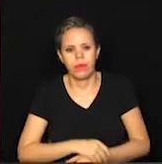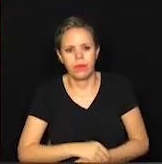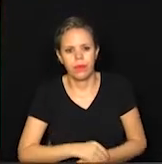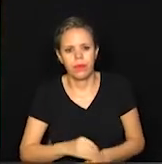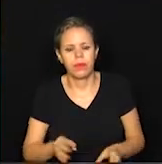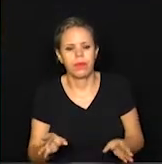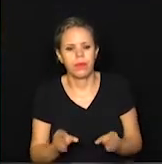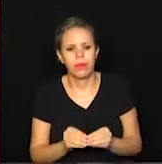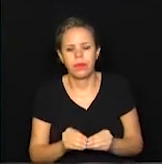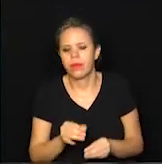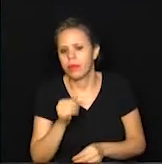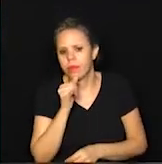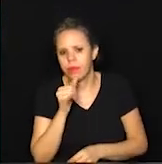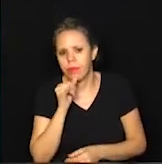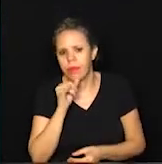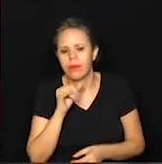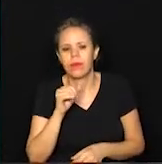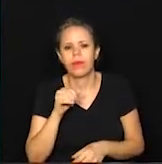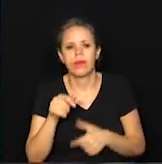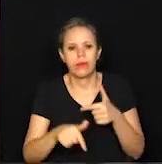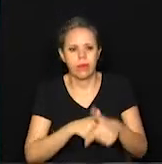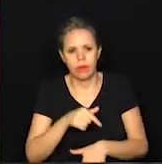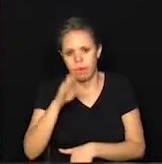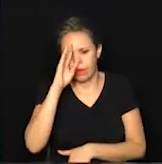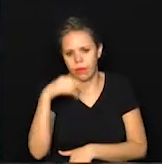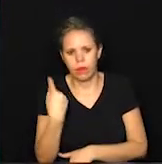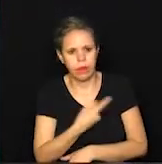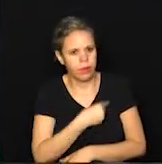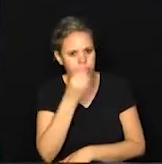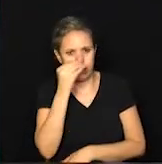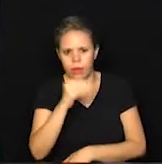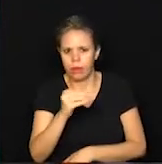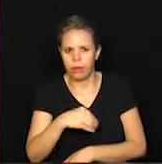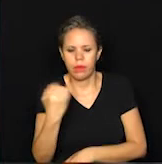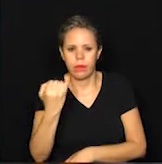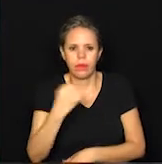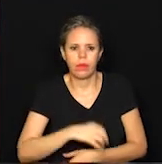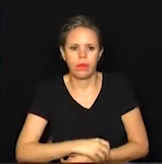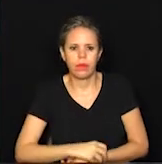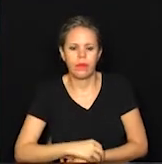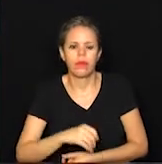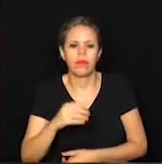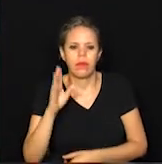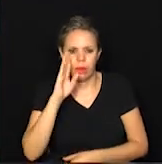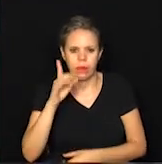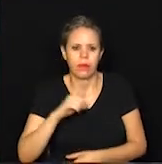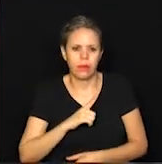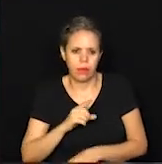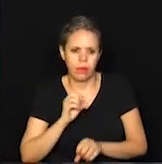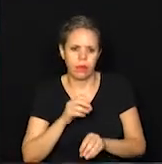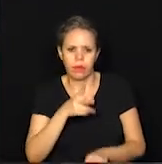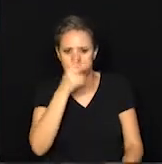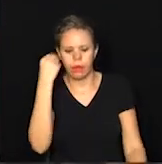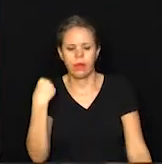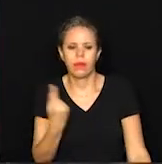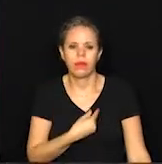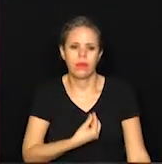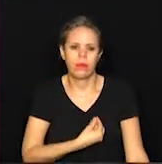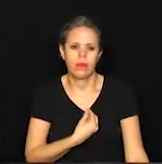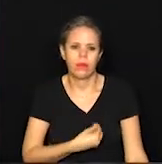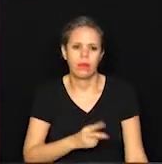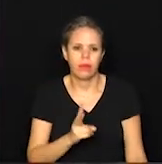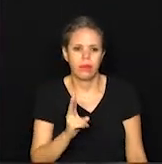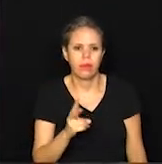né, como atividade essencial. Nós não negamos a importância, né, fundamental que a educação cumpre nas nossas vidas,